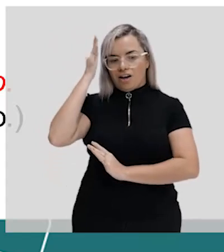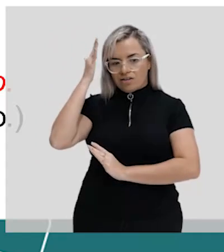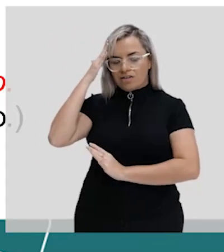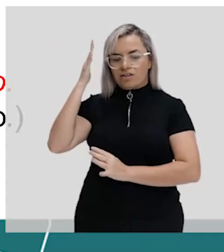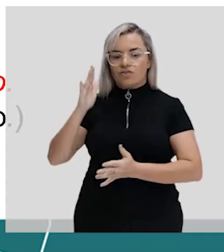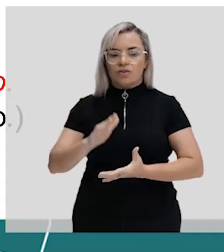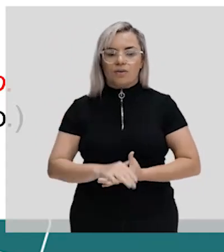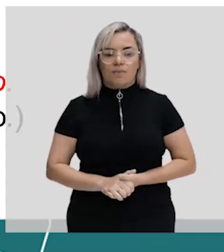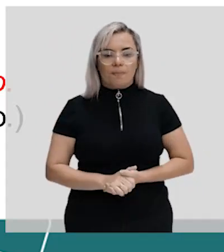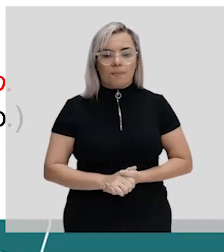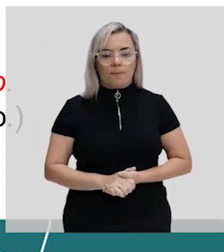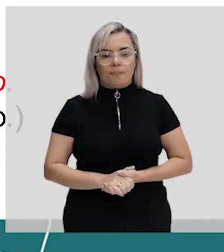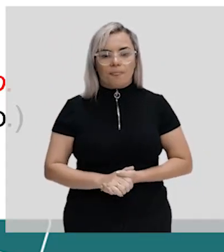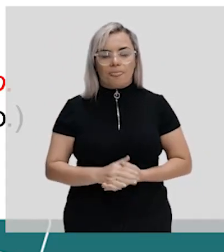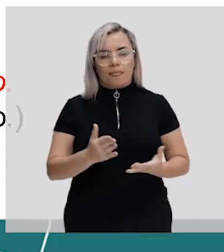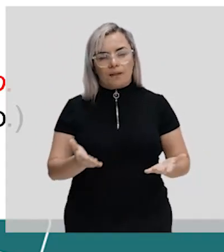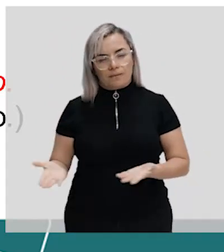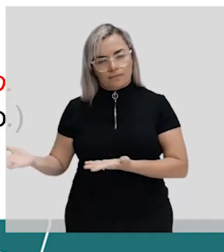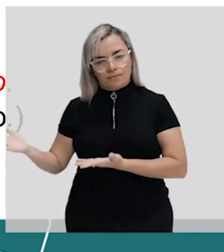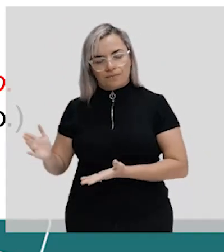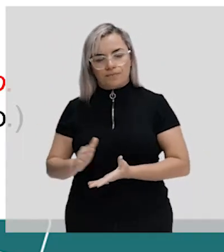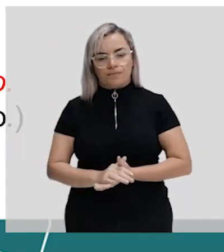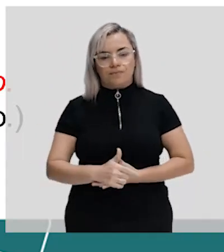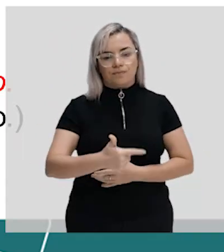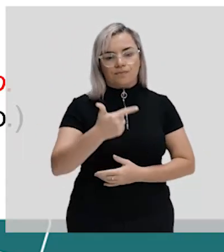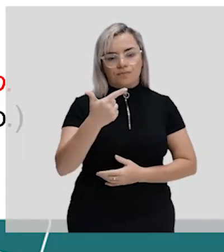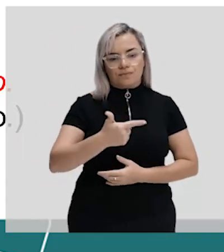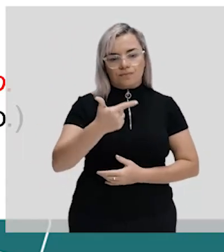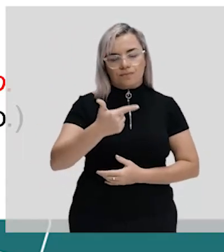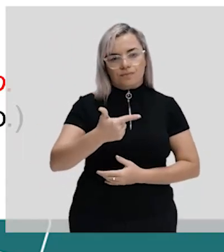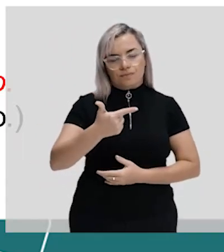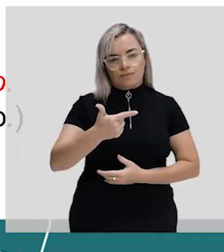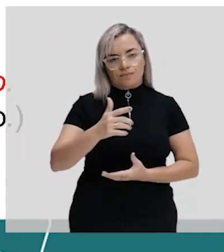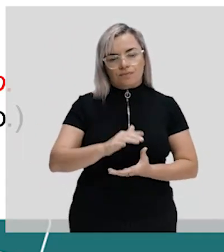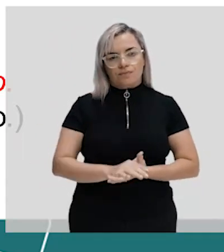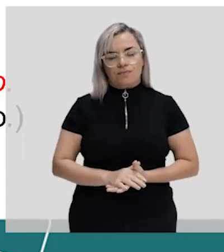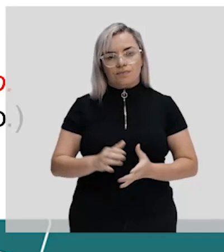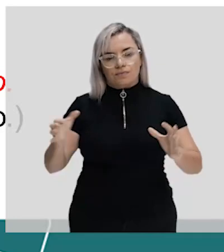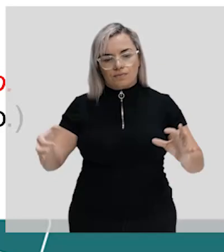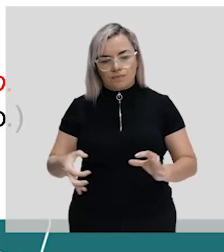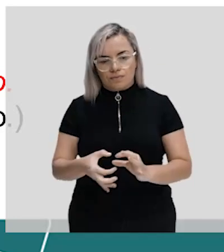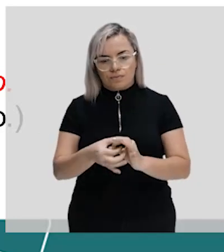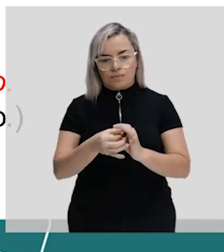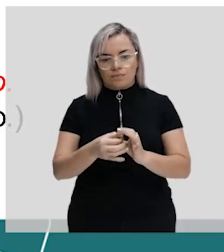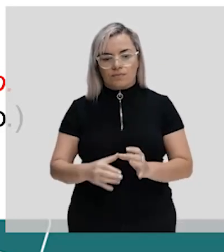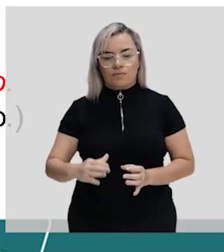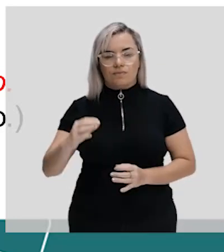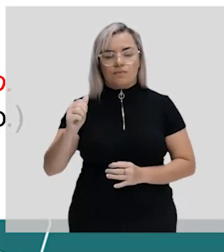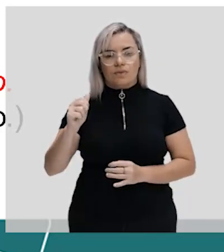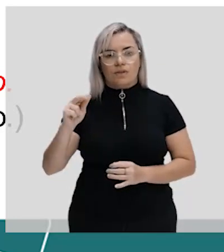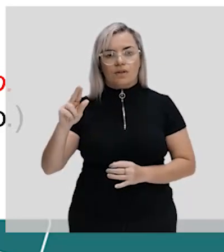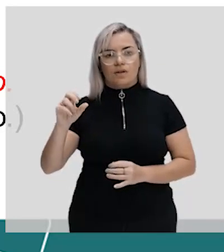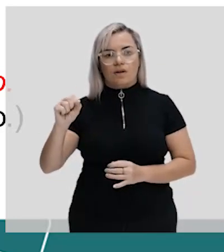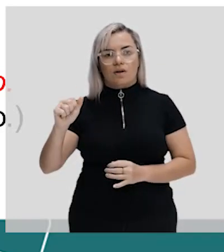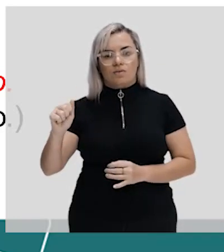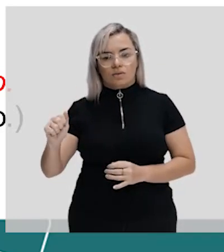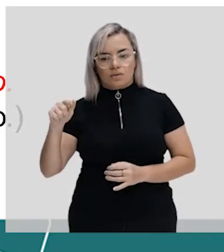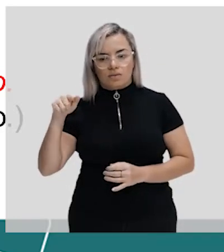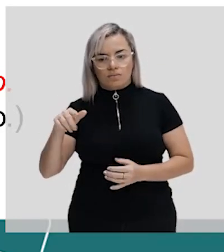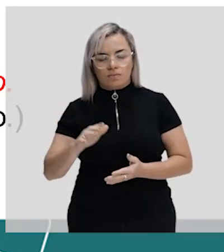Conjunciones subordinantes causales. Então, são as conjunções que introduzem uma oração